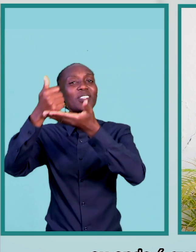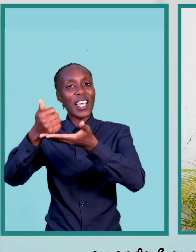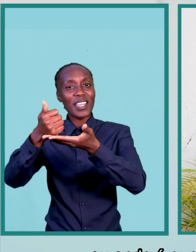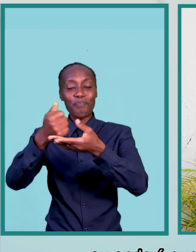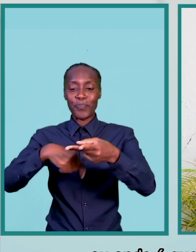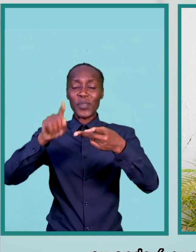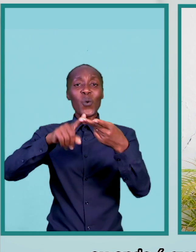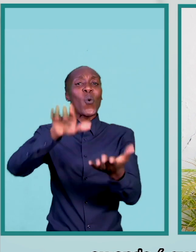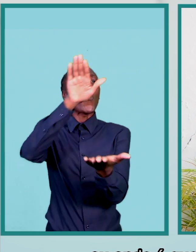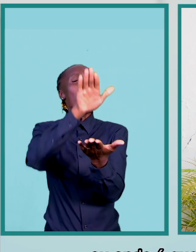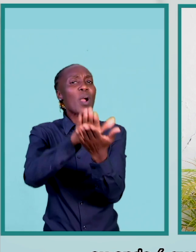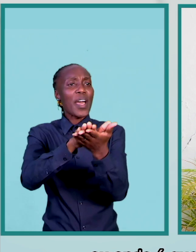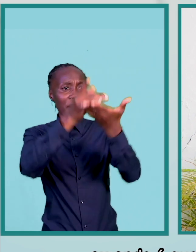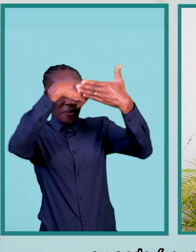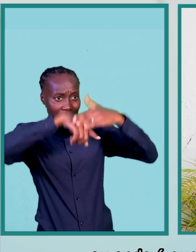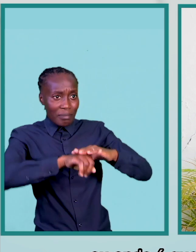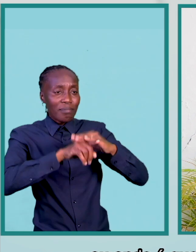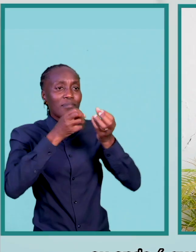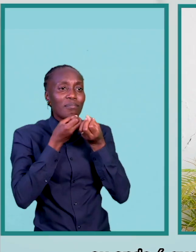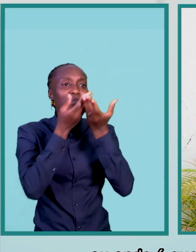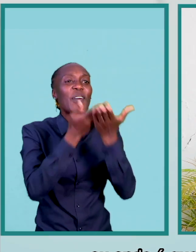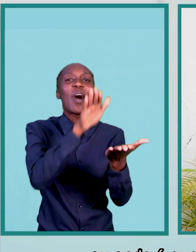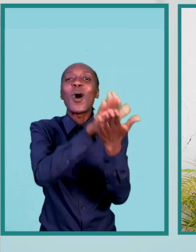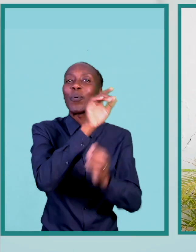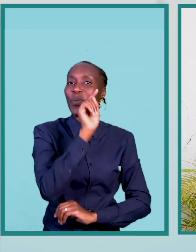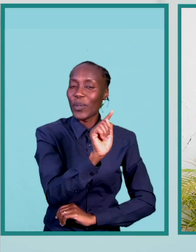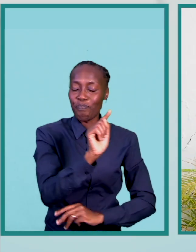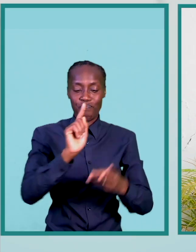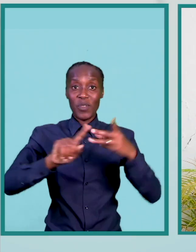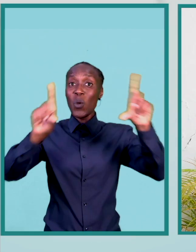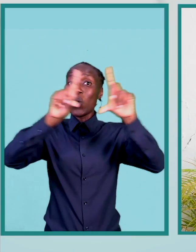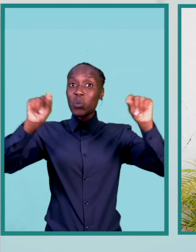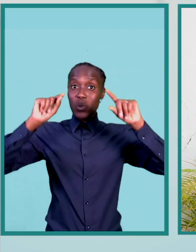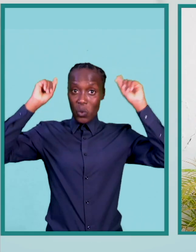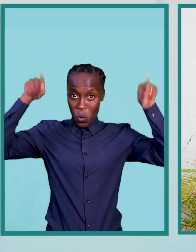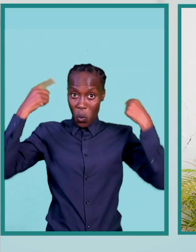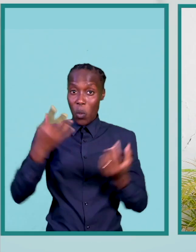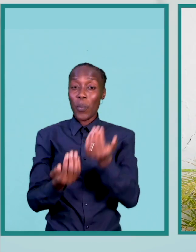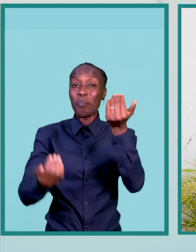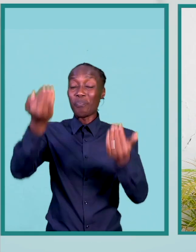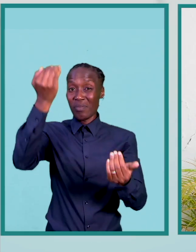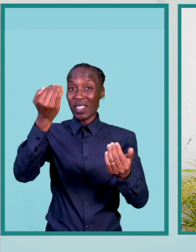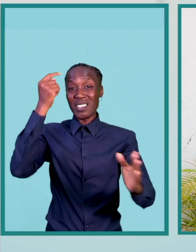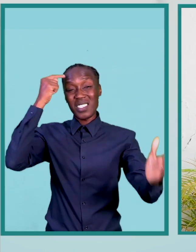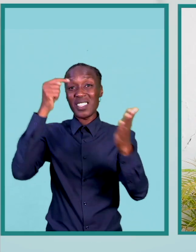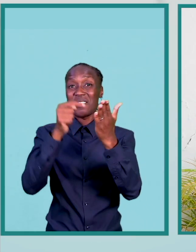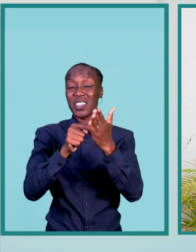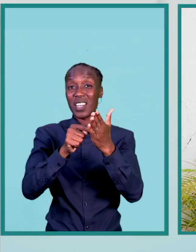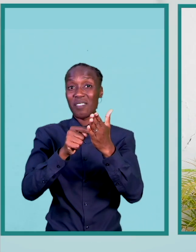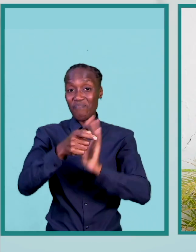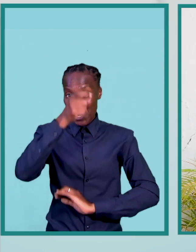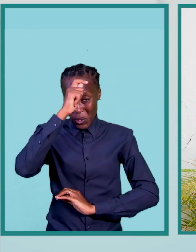agirmos ou onde devemos recorrer para pedirmos essa ajuda. A união prematura é uma